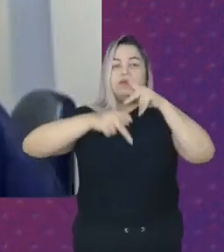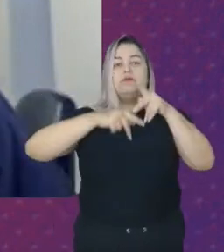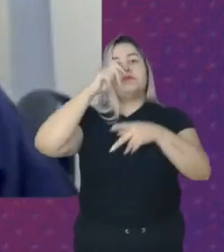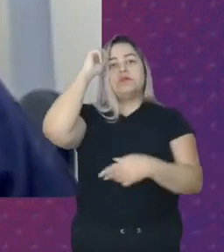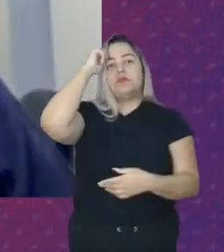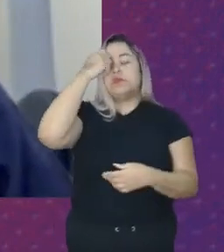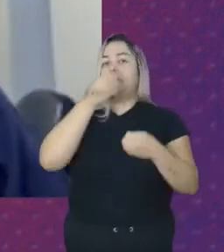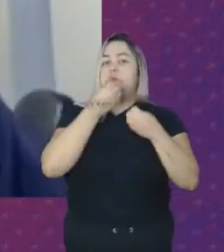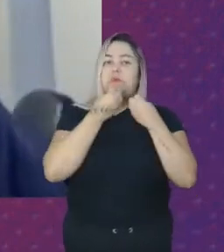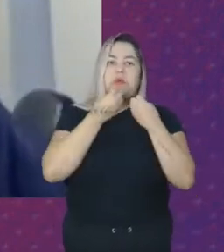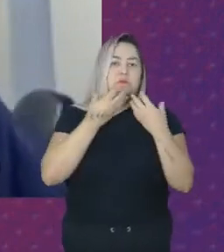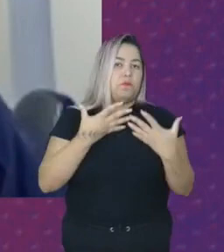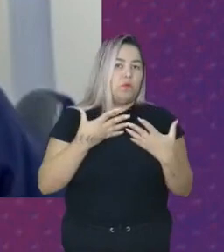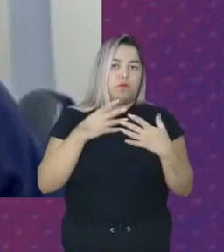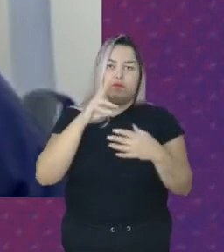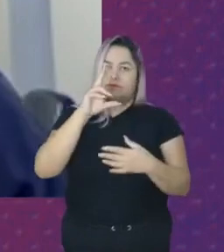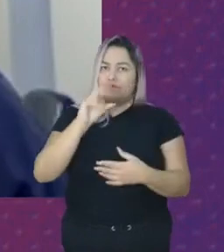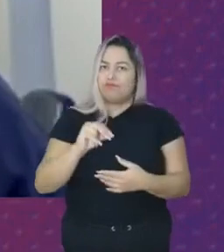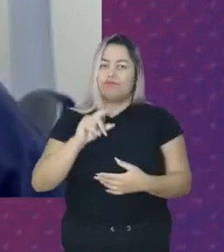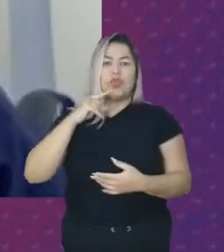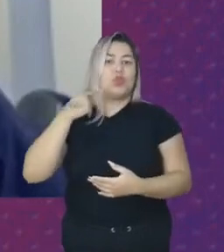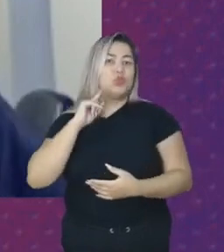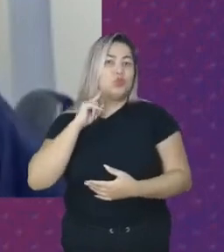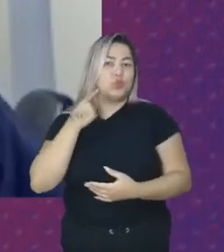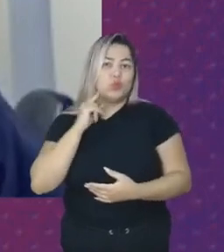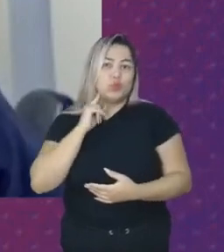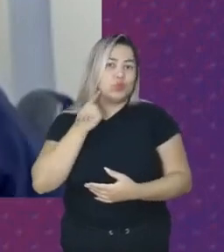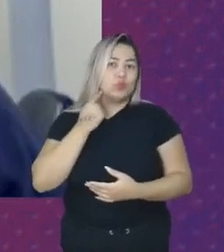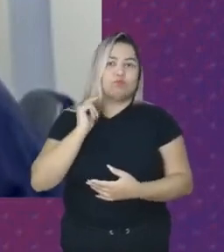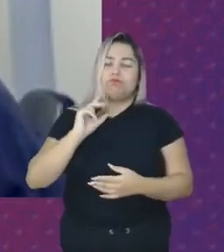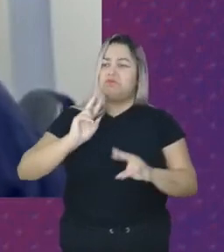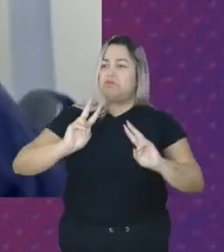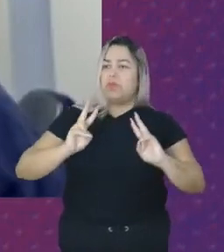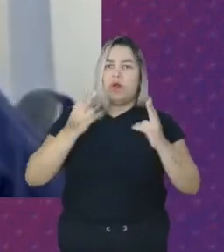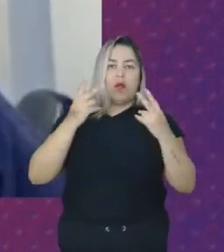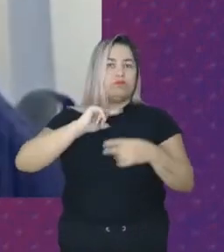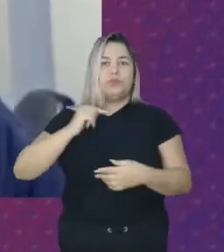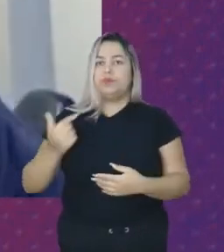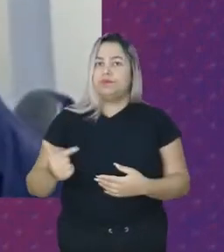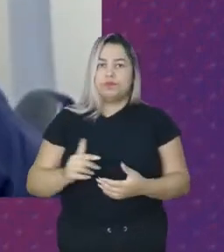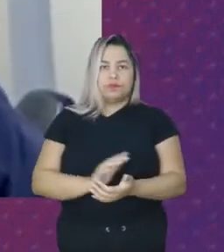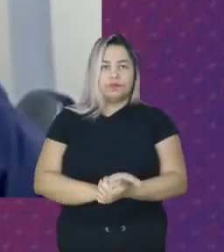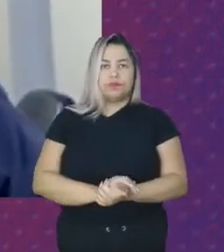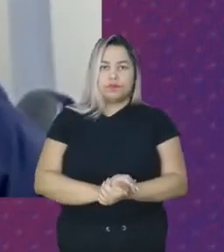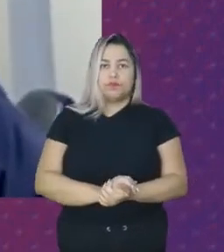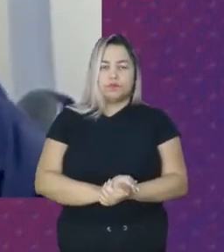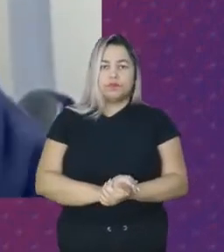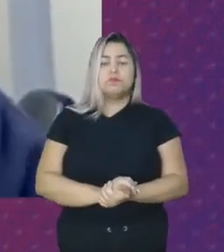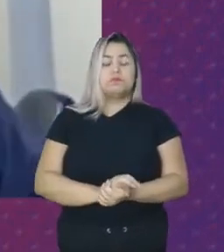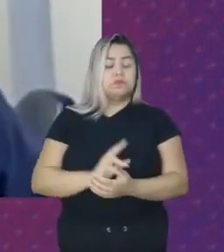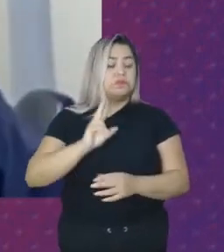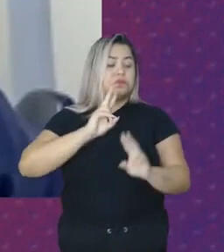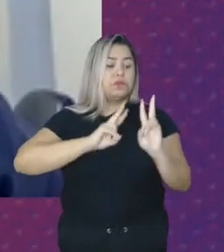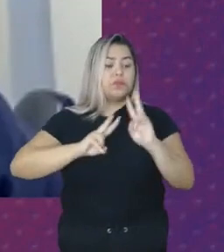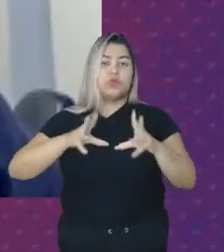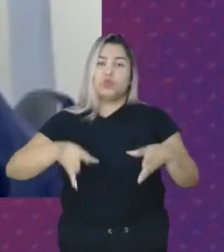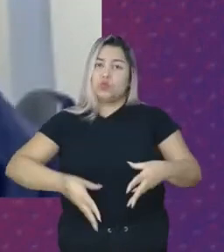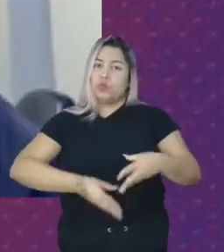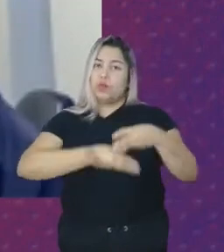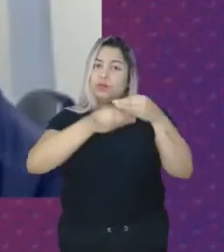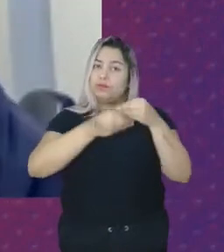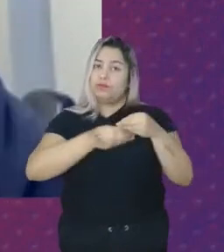não é bom, né? É sujo, não deve ser valorizado. E a gente vê isso sendo